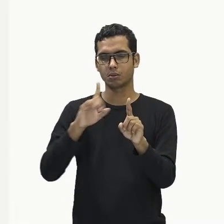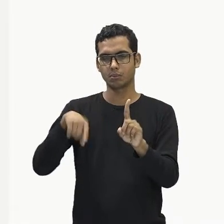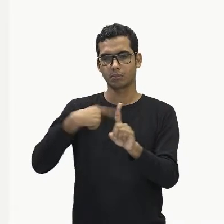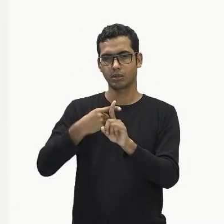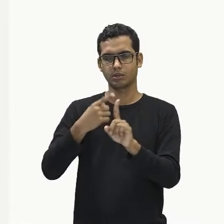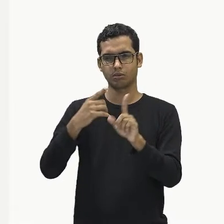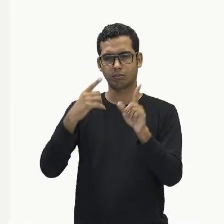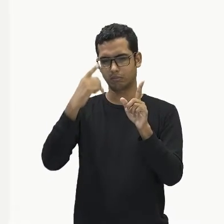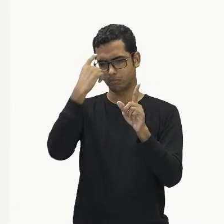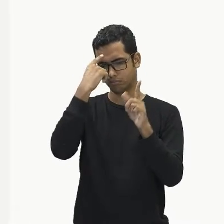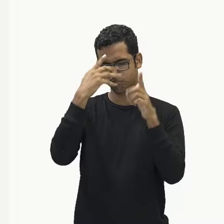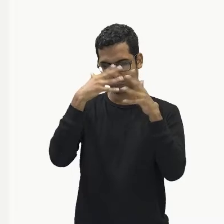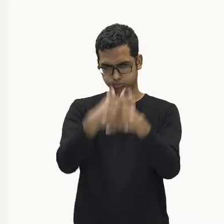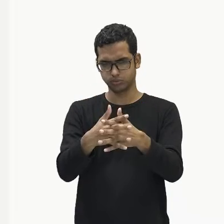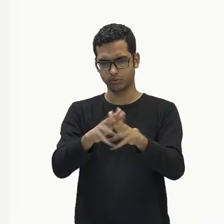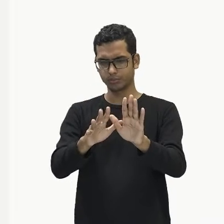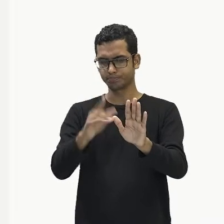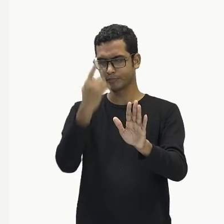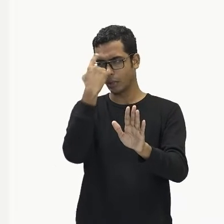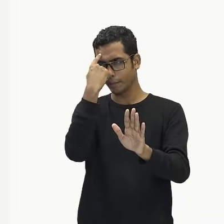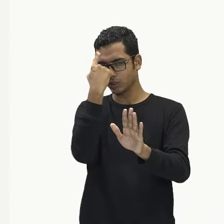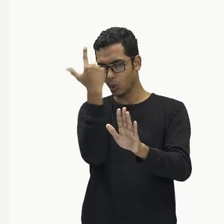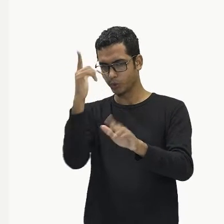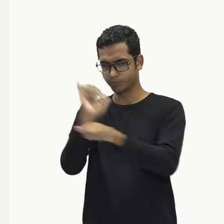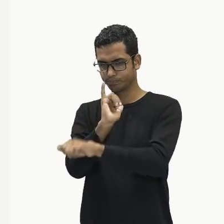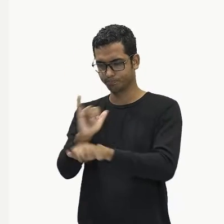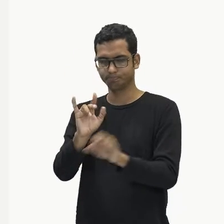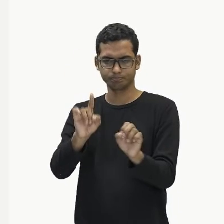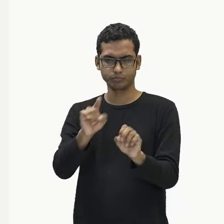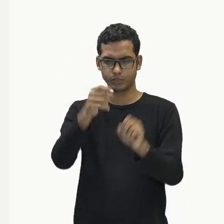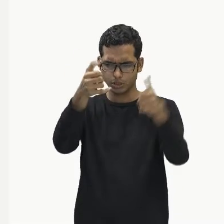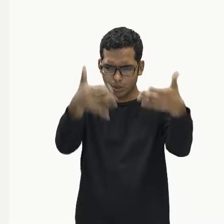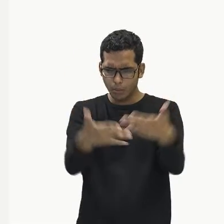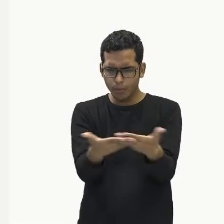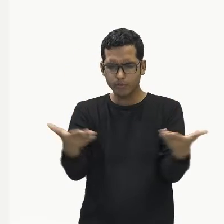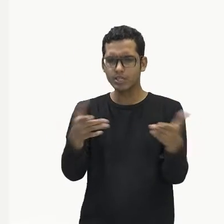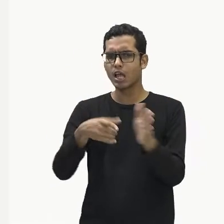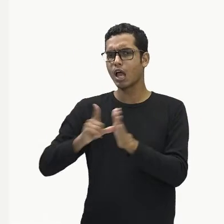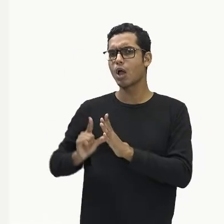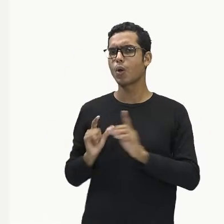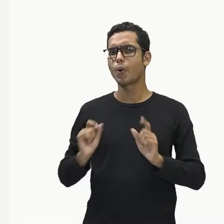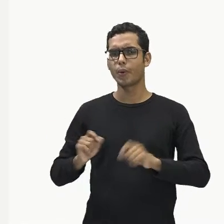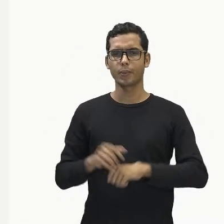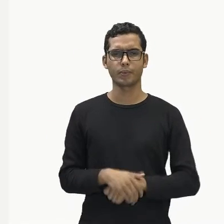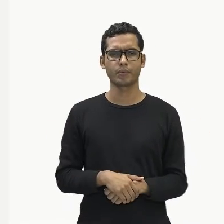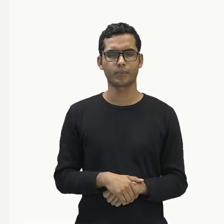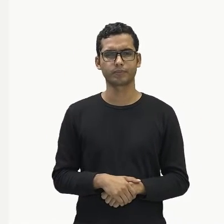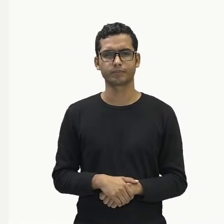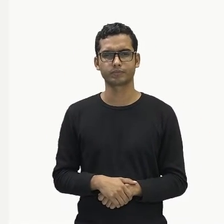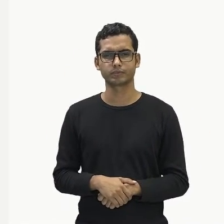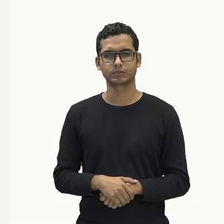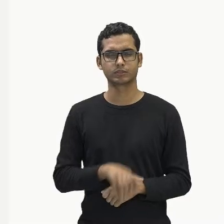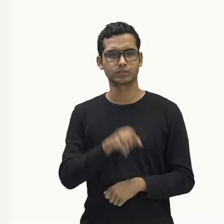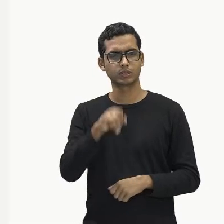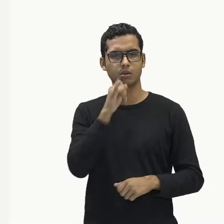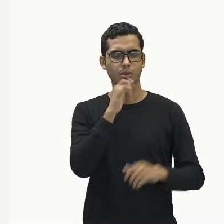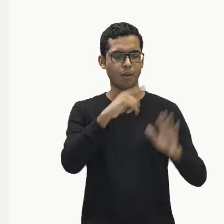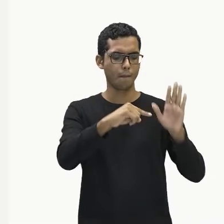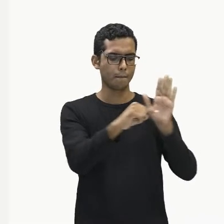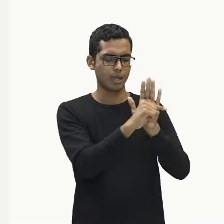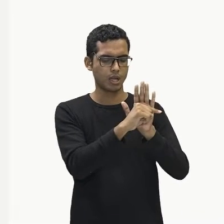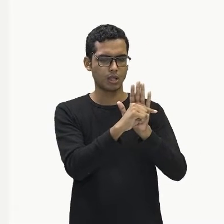Então, pensa dessa outra forma. Que foi que eu disse para você logo aqui em cima, ó. Menos com menos vai